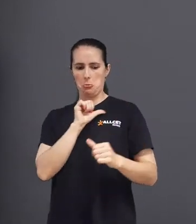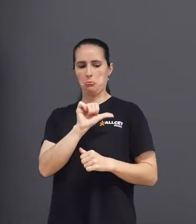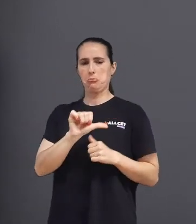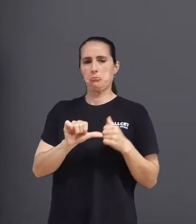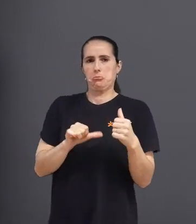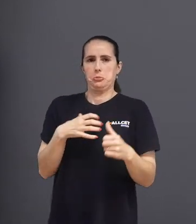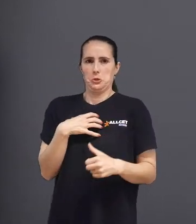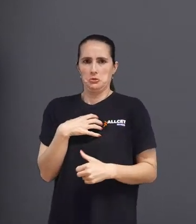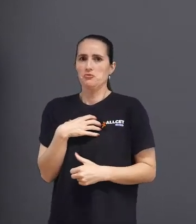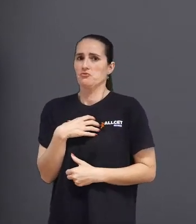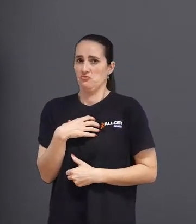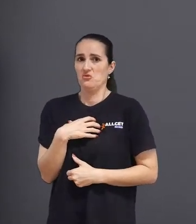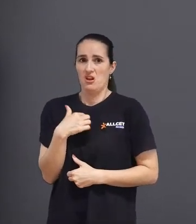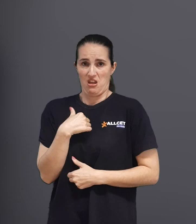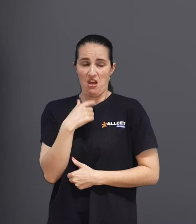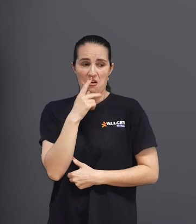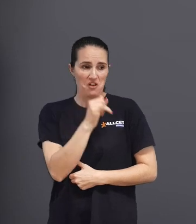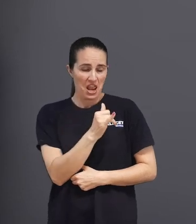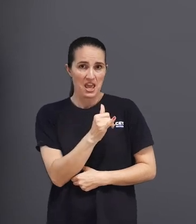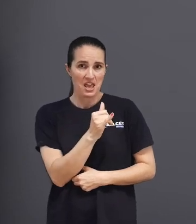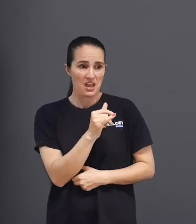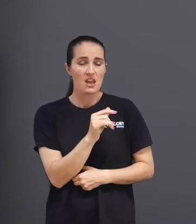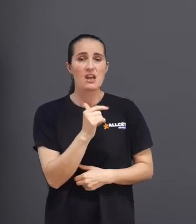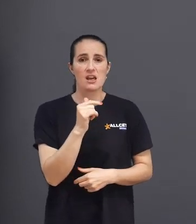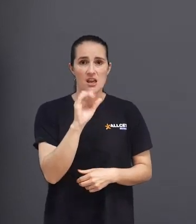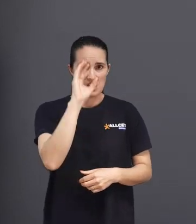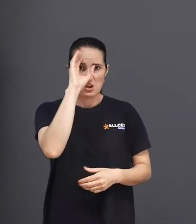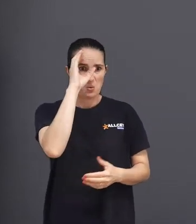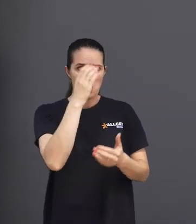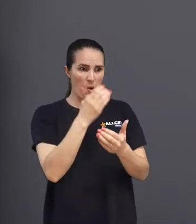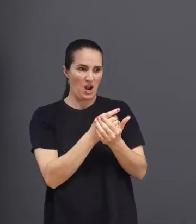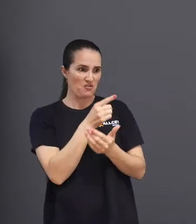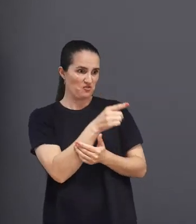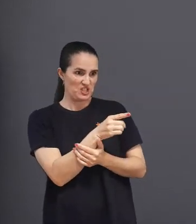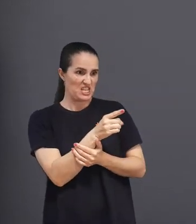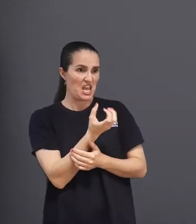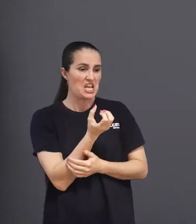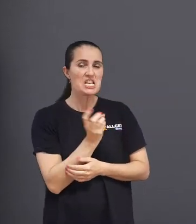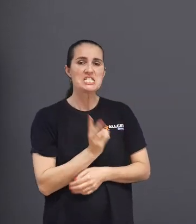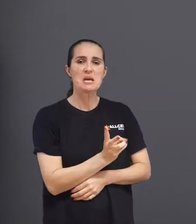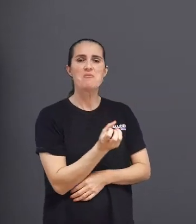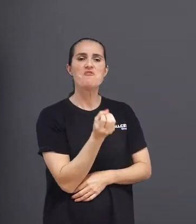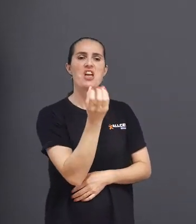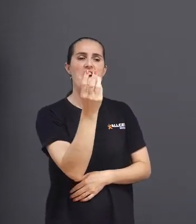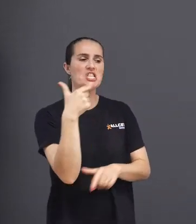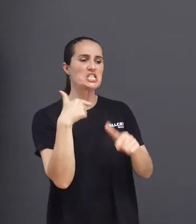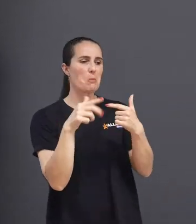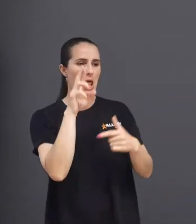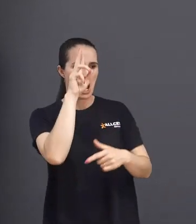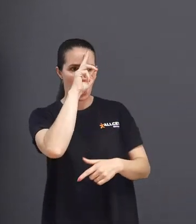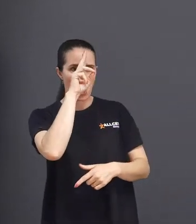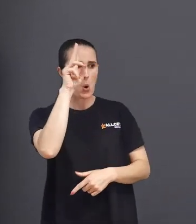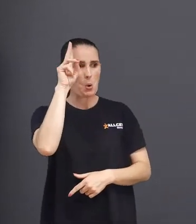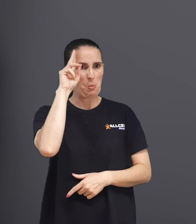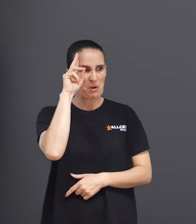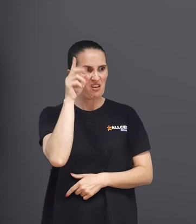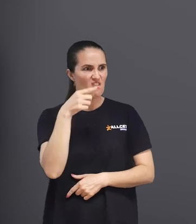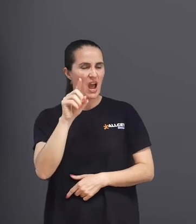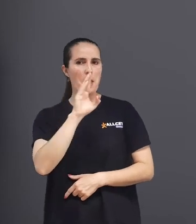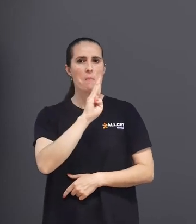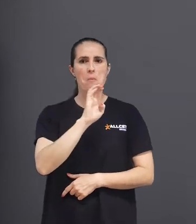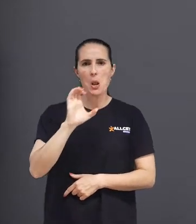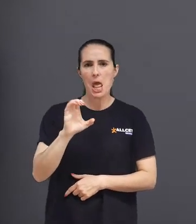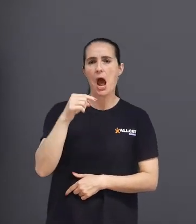Daí, em fevereiro do ano passado, eu baixei um aplicativo de relacionamento, fiz uma